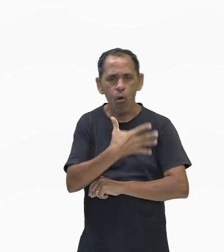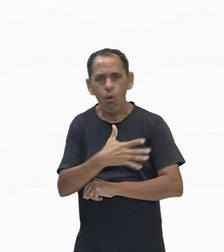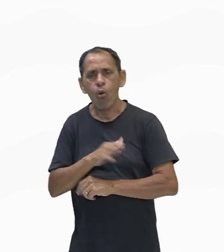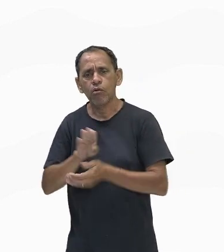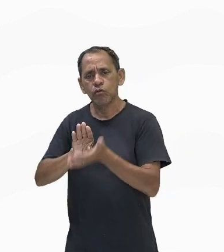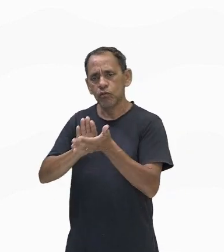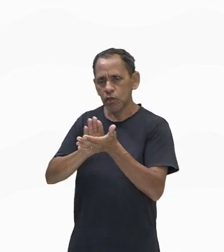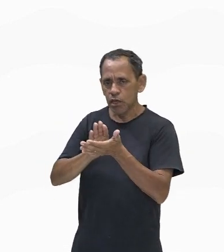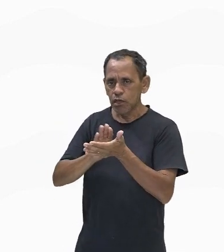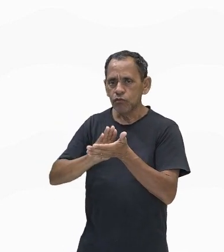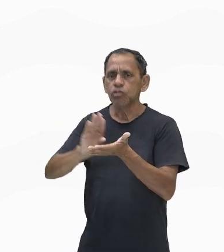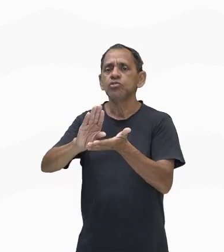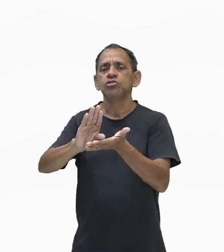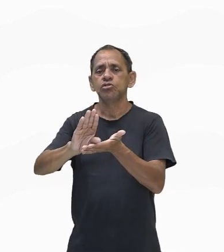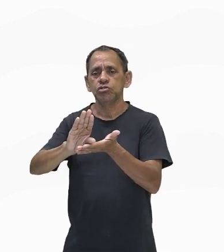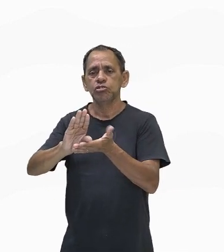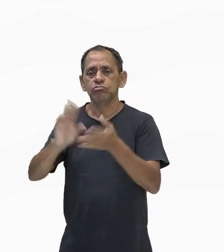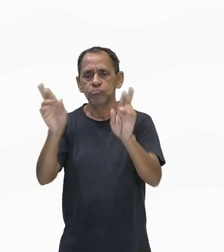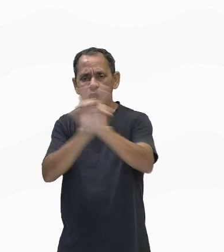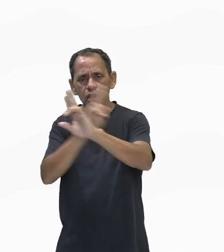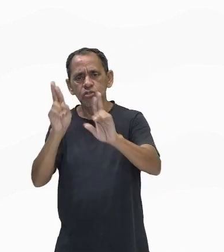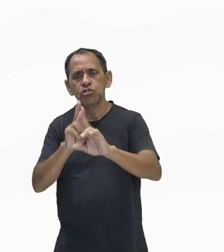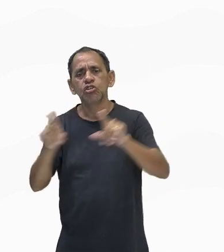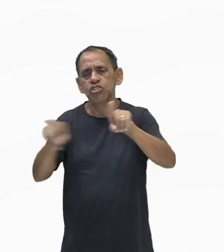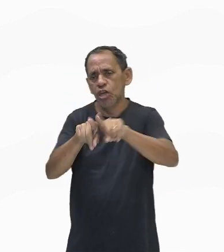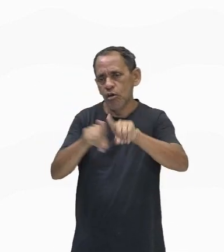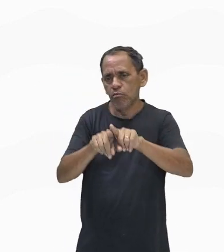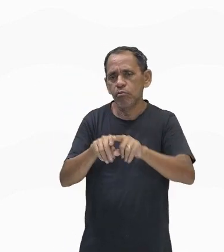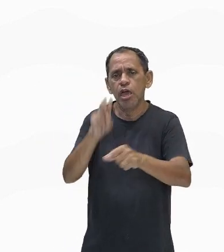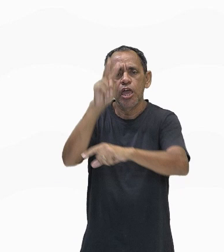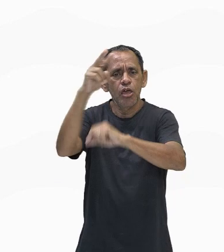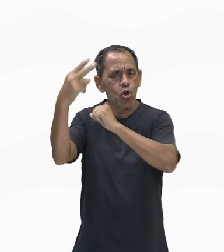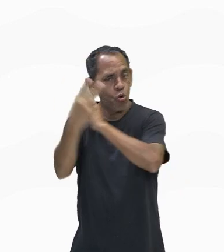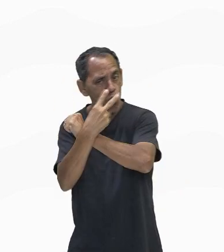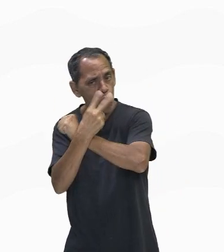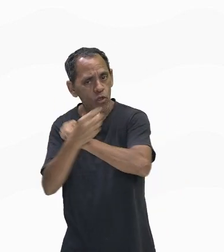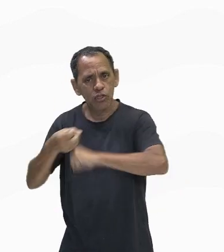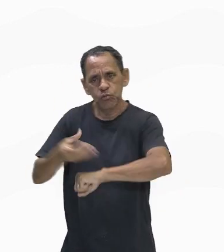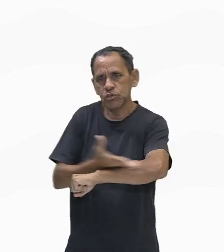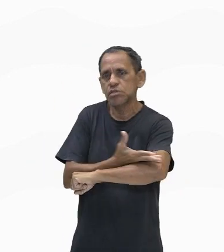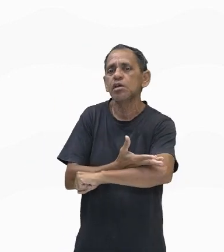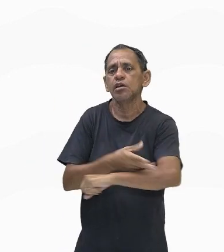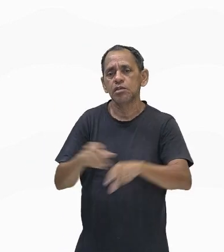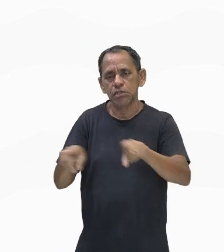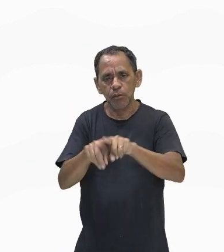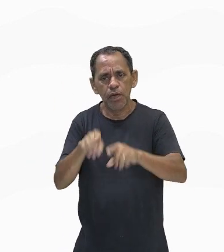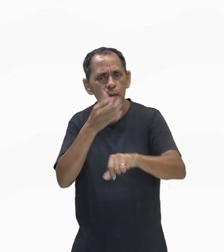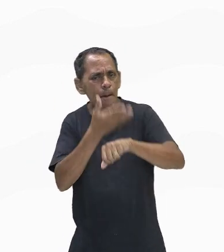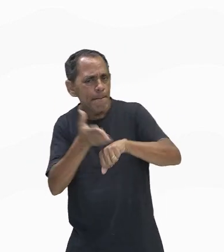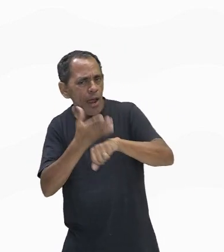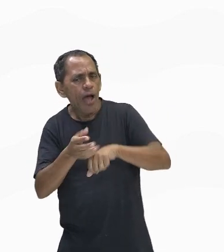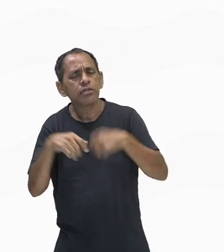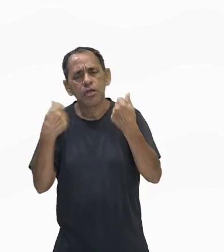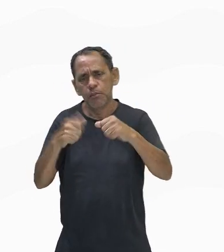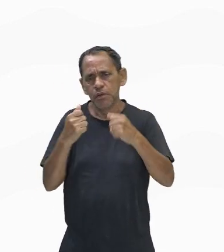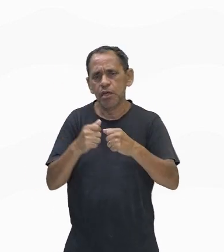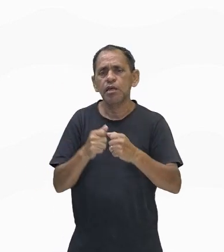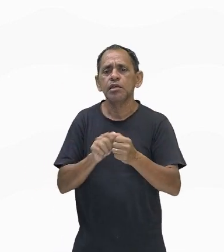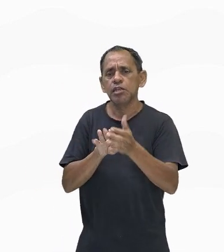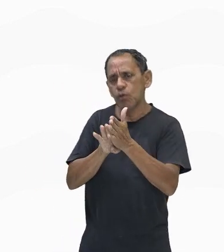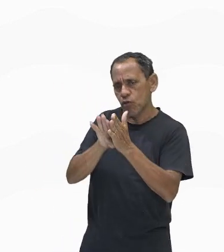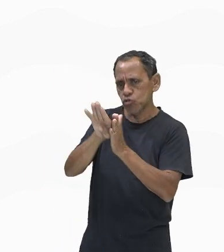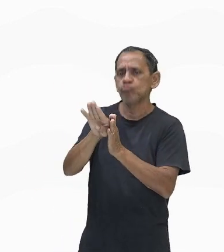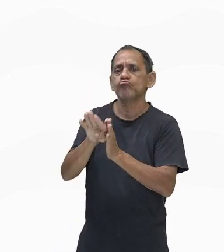e cuidar, né, das suas emoções. Isso são coisas que nós podemos fazer para investir no nosso